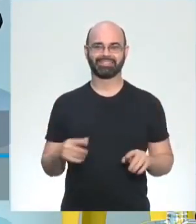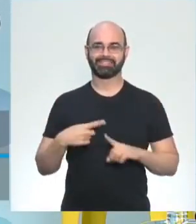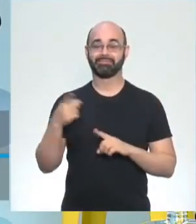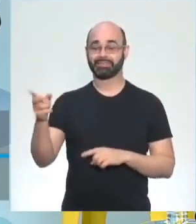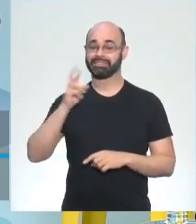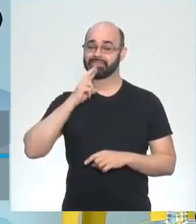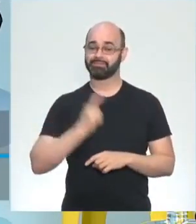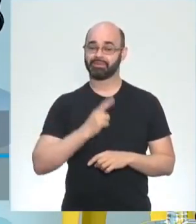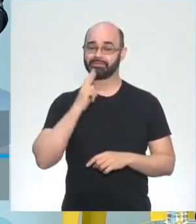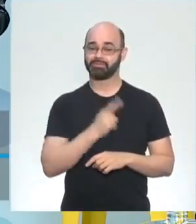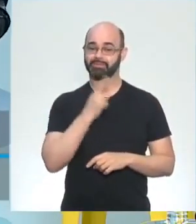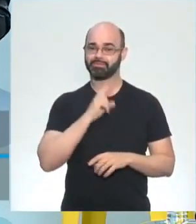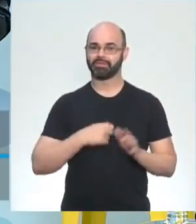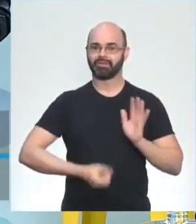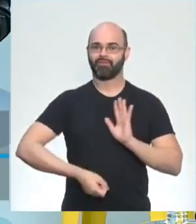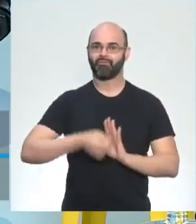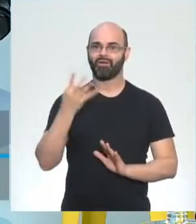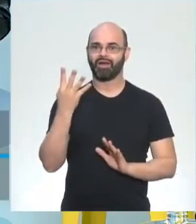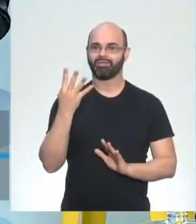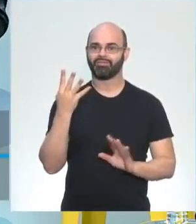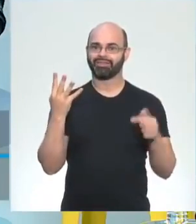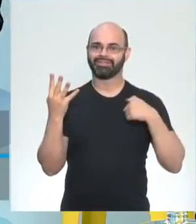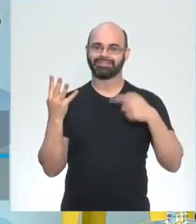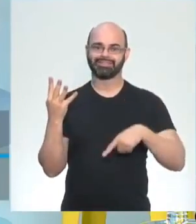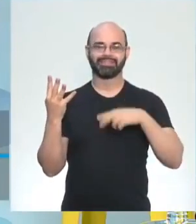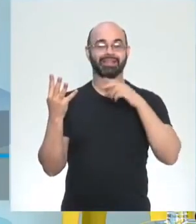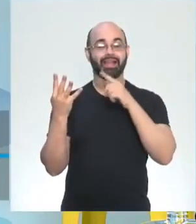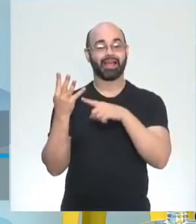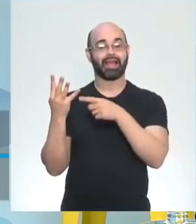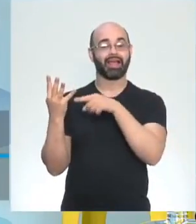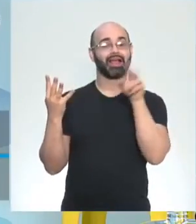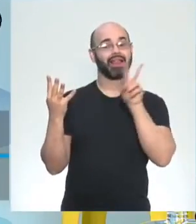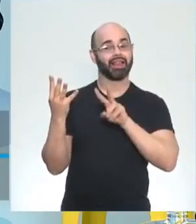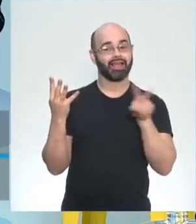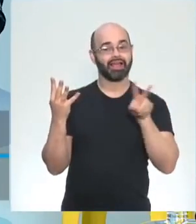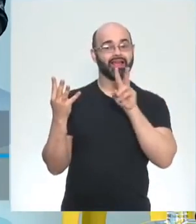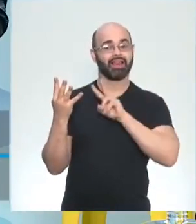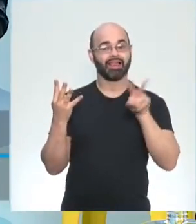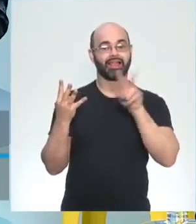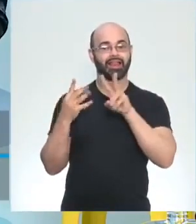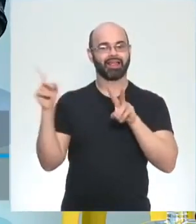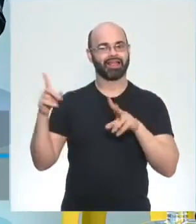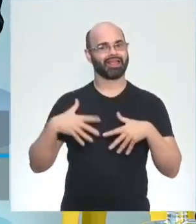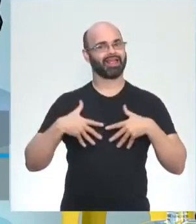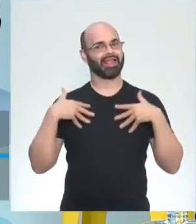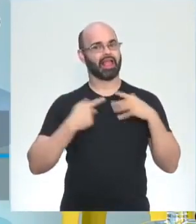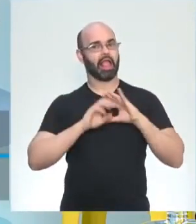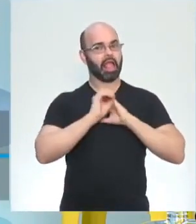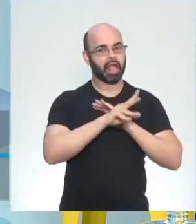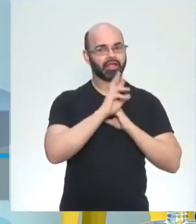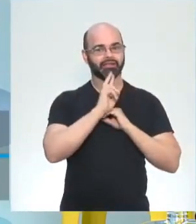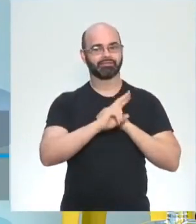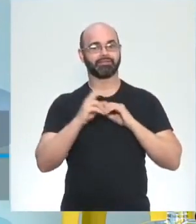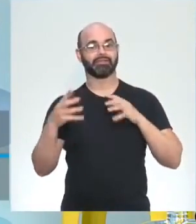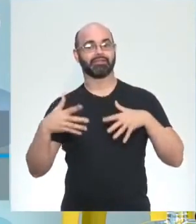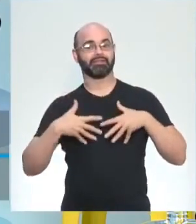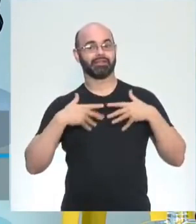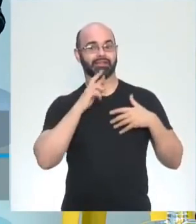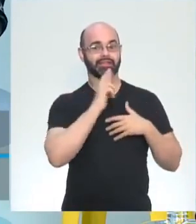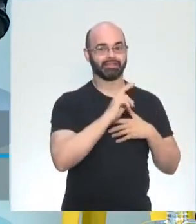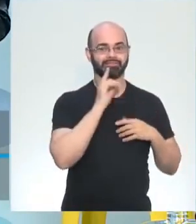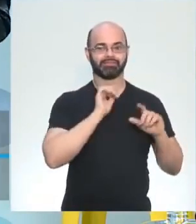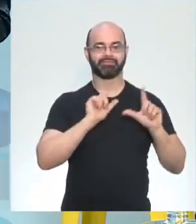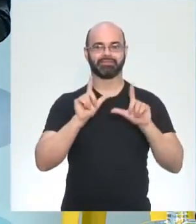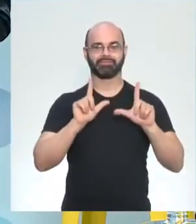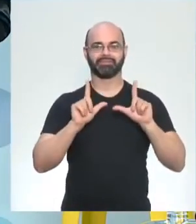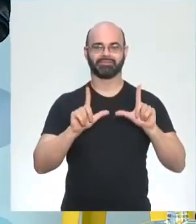a resposta dele. Então, essa questão. Agora, a próxima carta, que também é da aluna da professora Regiane Cristina. Então, vamos lá na